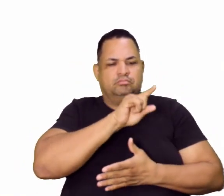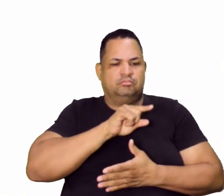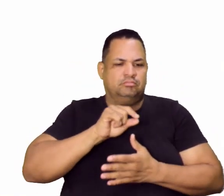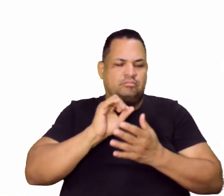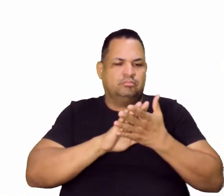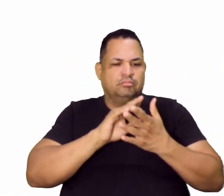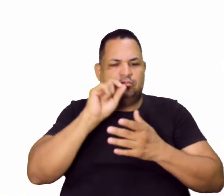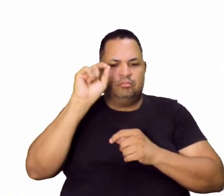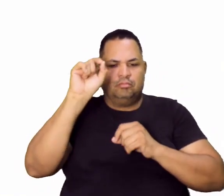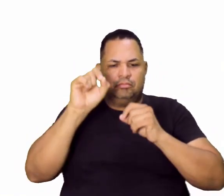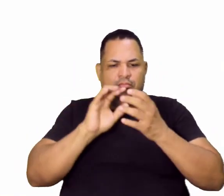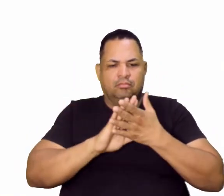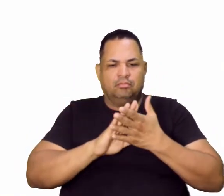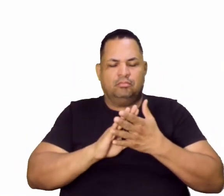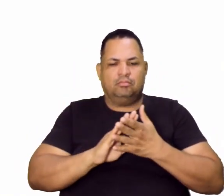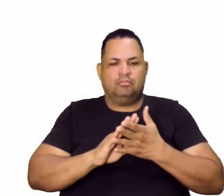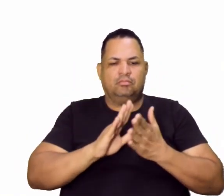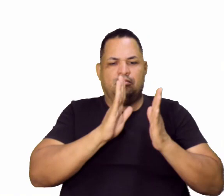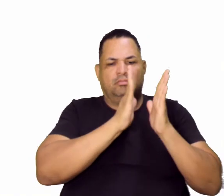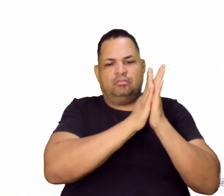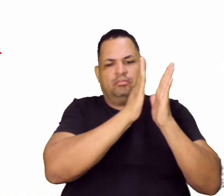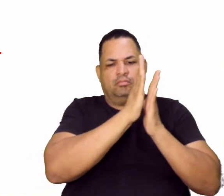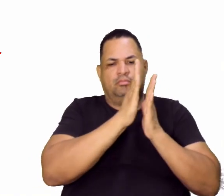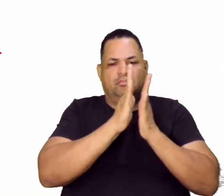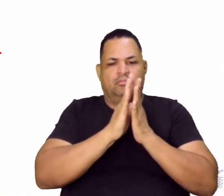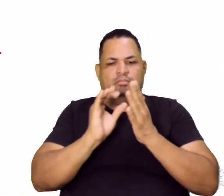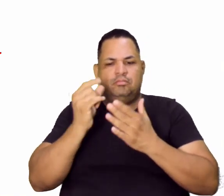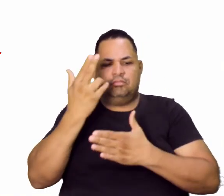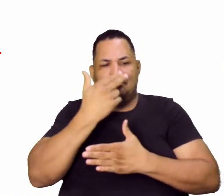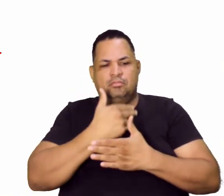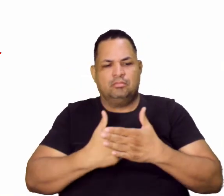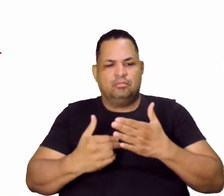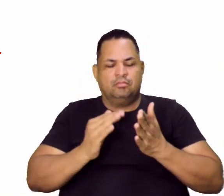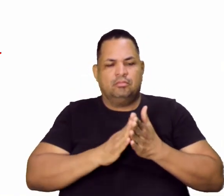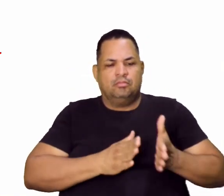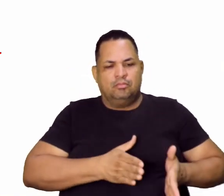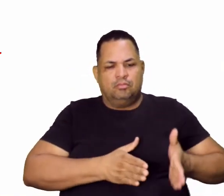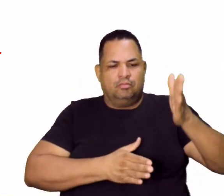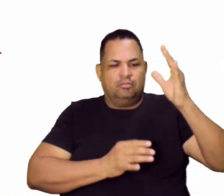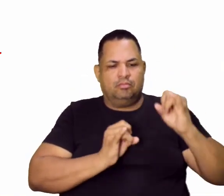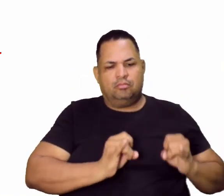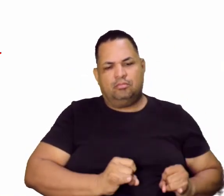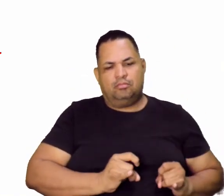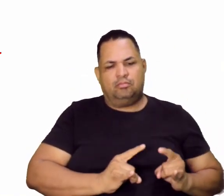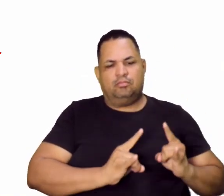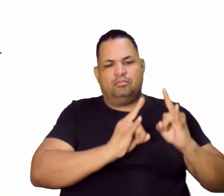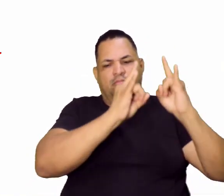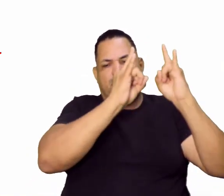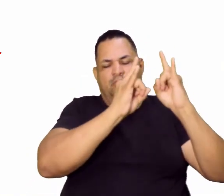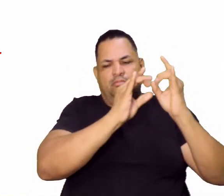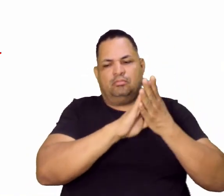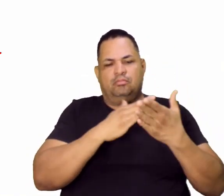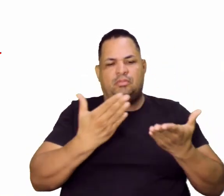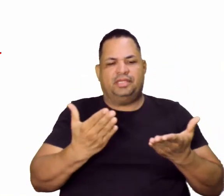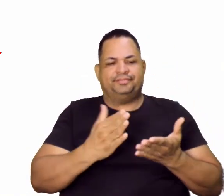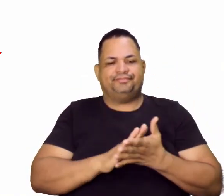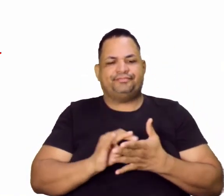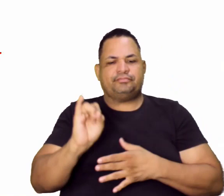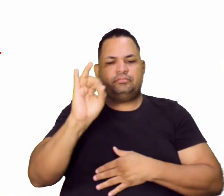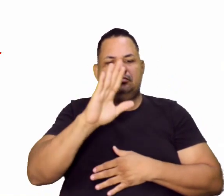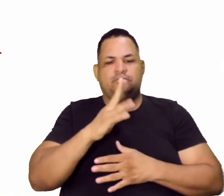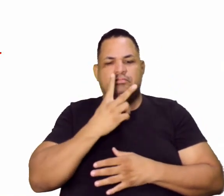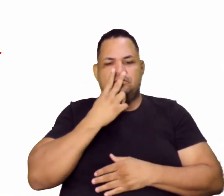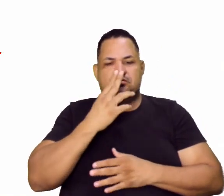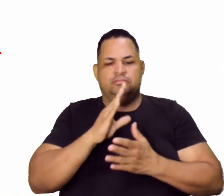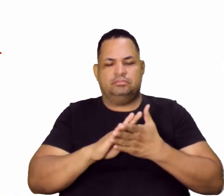grafites, pichações, decalques e ilustrações nos muros. Enfim, a imagem